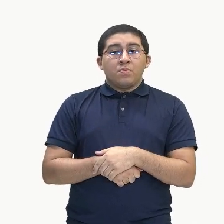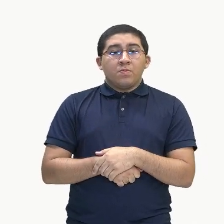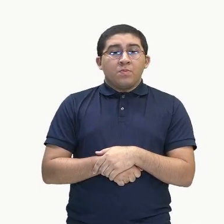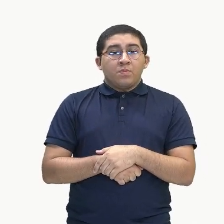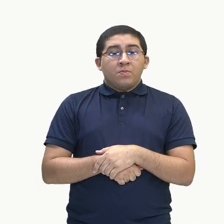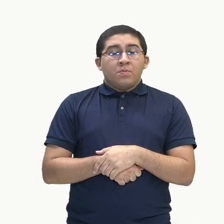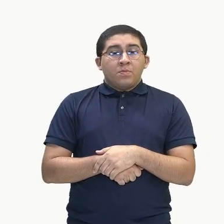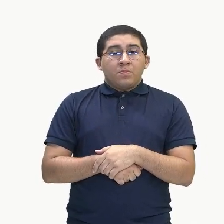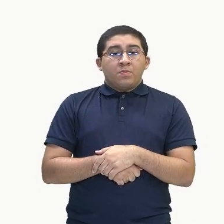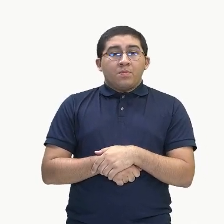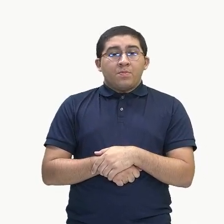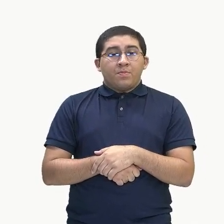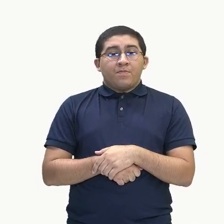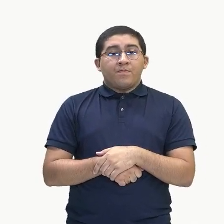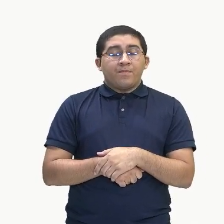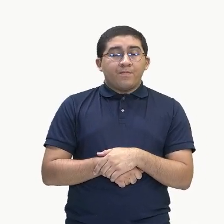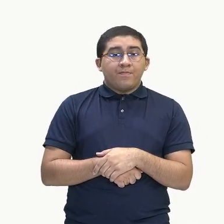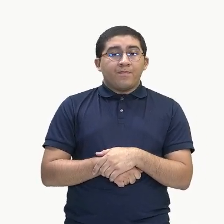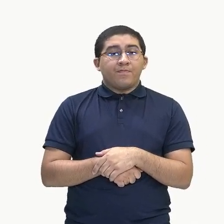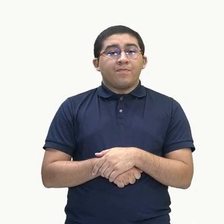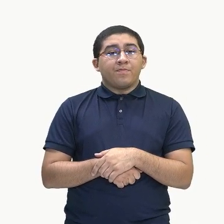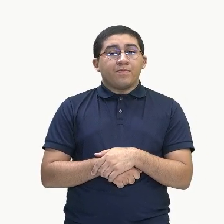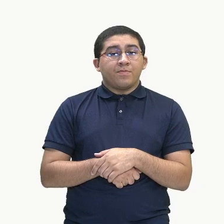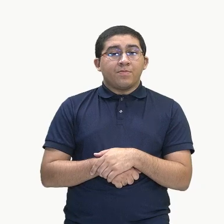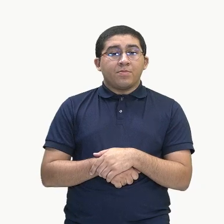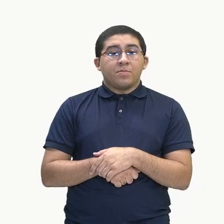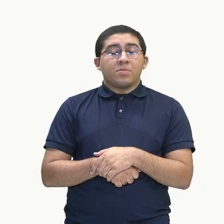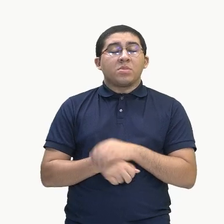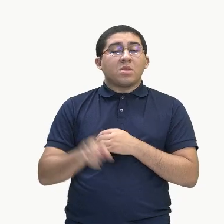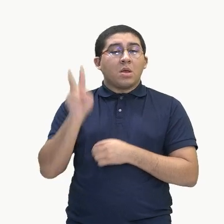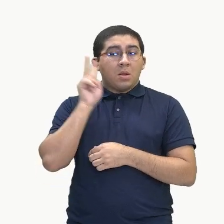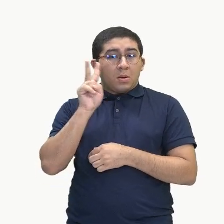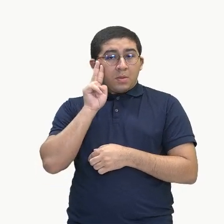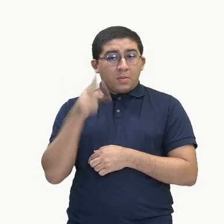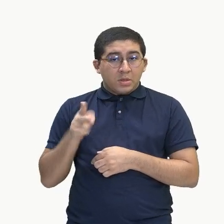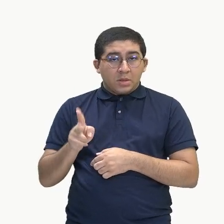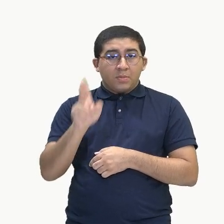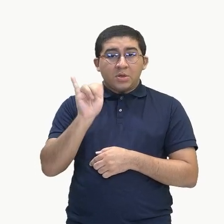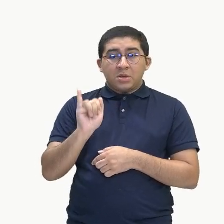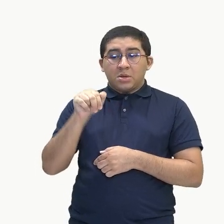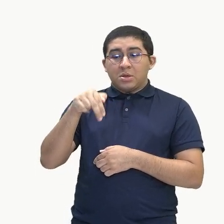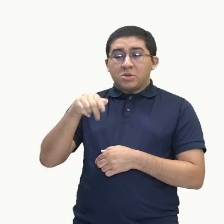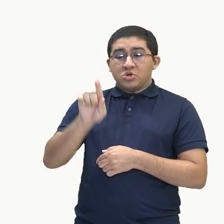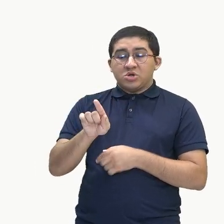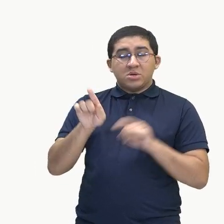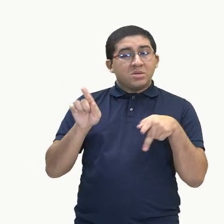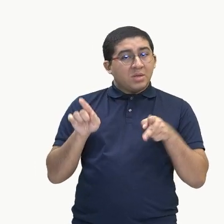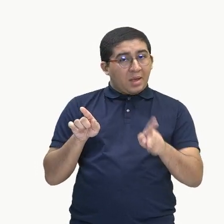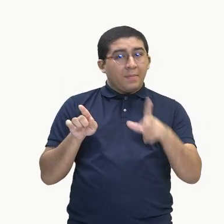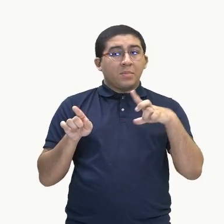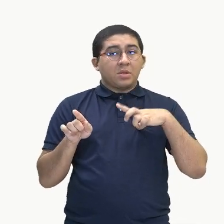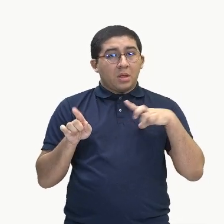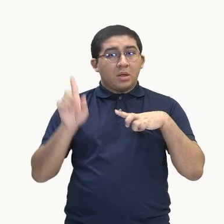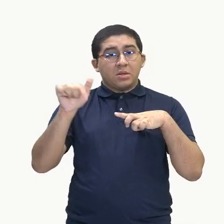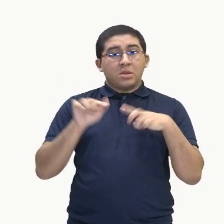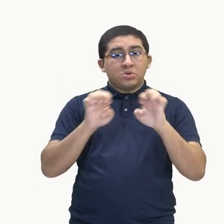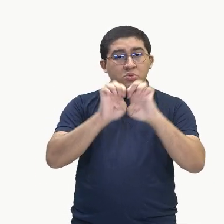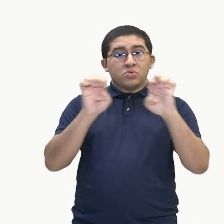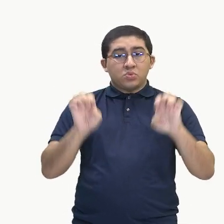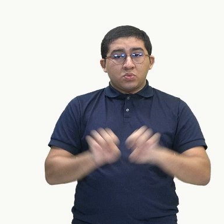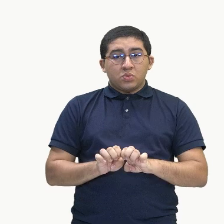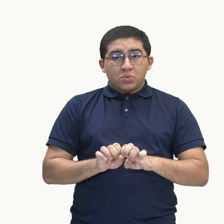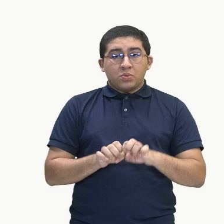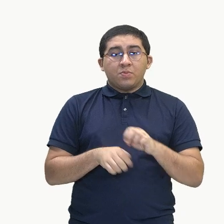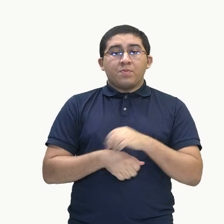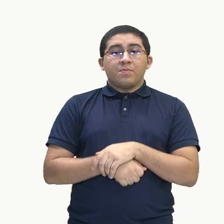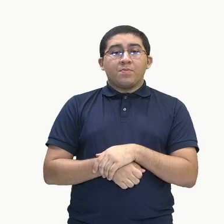vocês ouvirem continuous, vocês vão lembrar do ing, tá? Sempre vai ter o ing nessa estrutura.